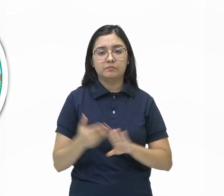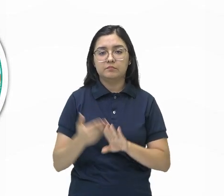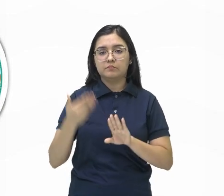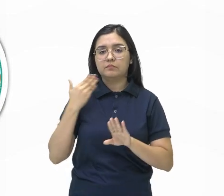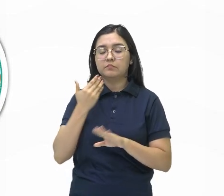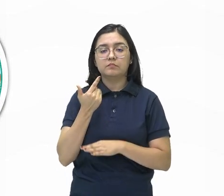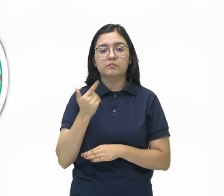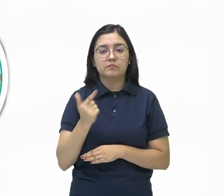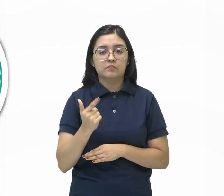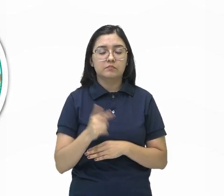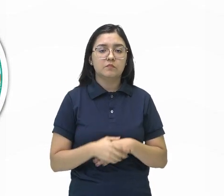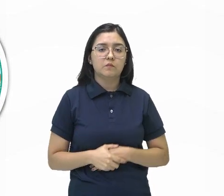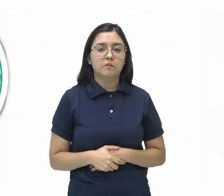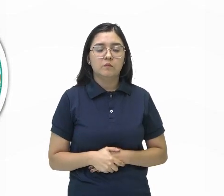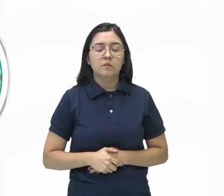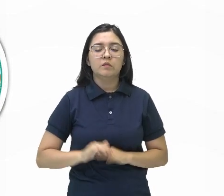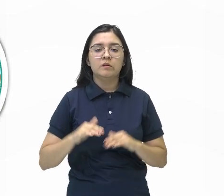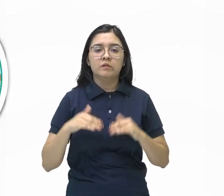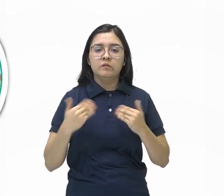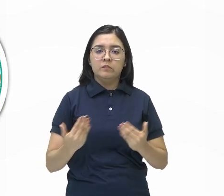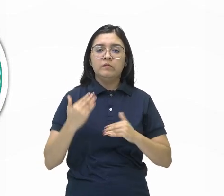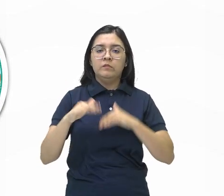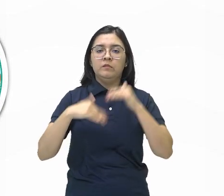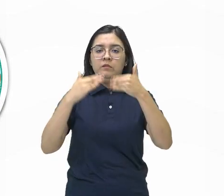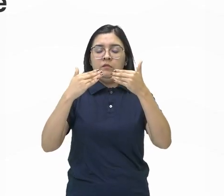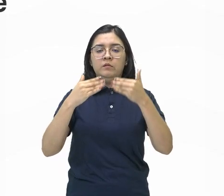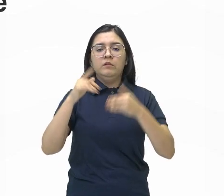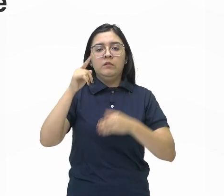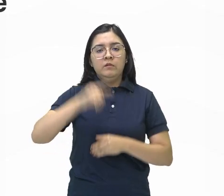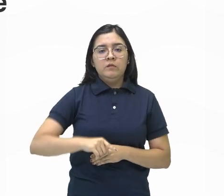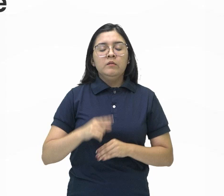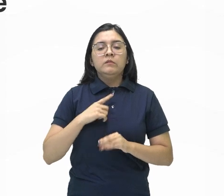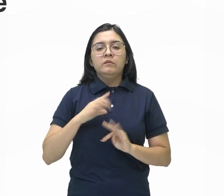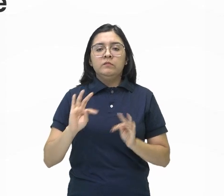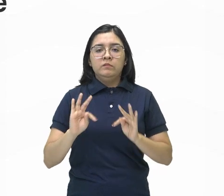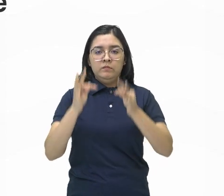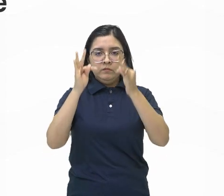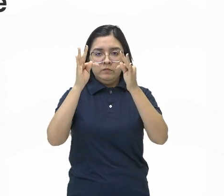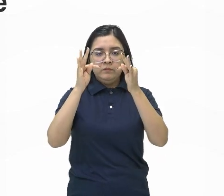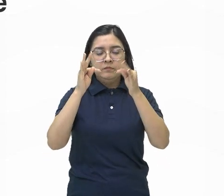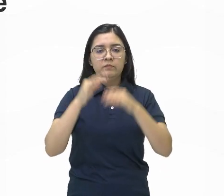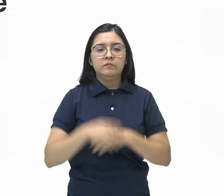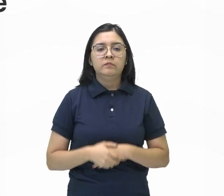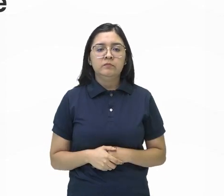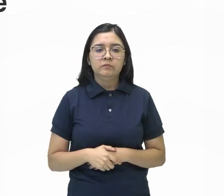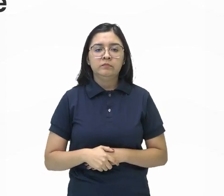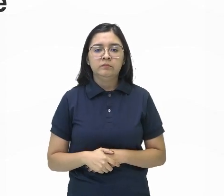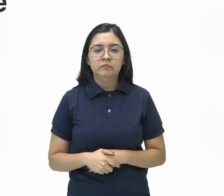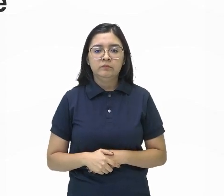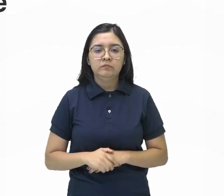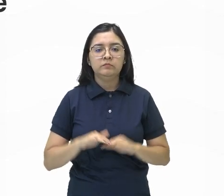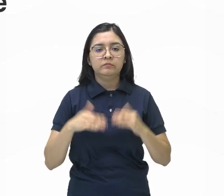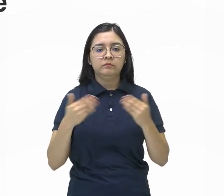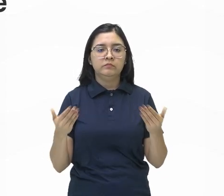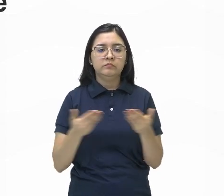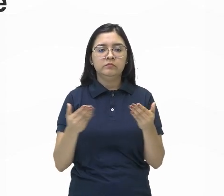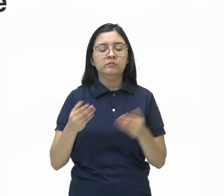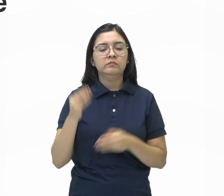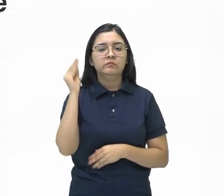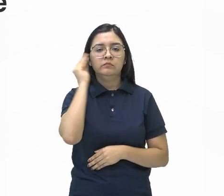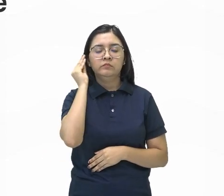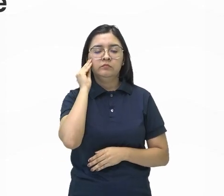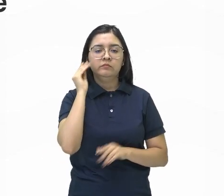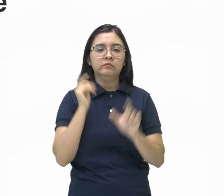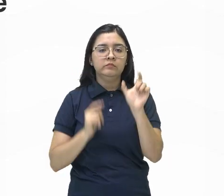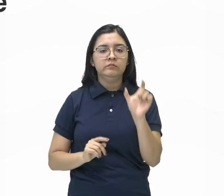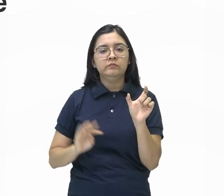que não existiam antes. Então, esse avanço, né, nós chamamos de tecnologia, que aqui vamos analisar o termo, né,